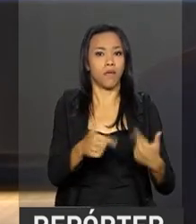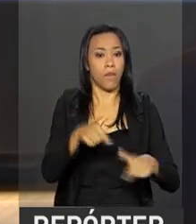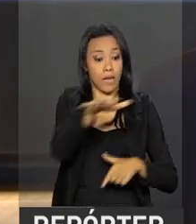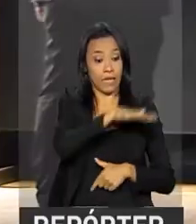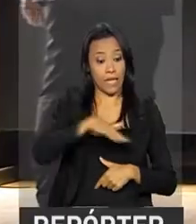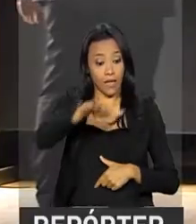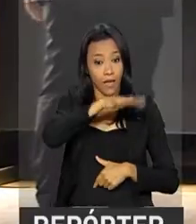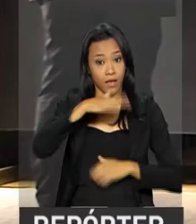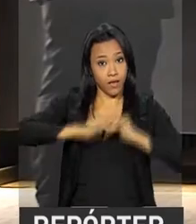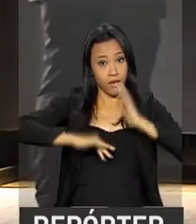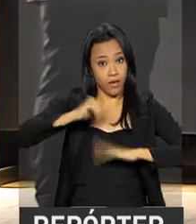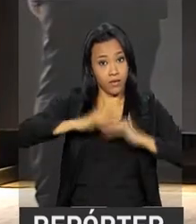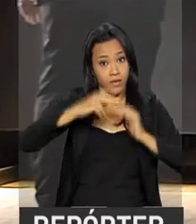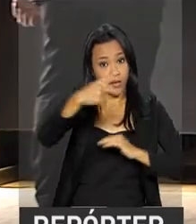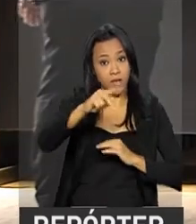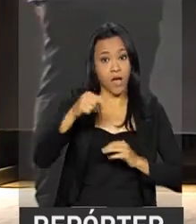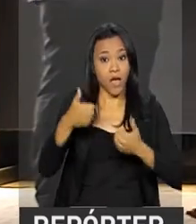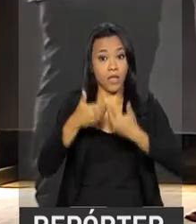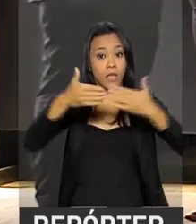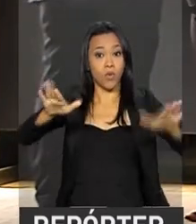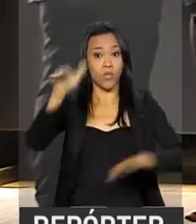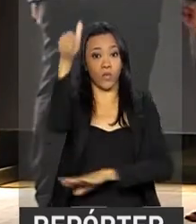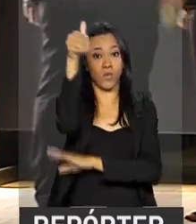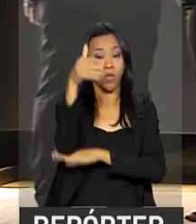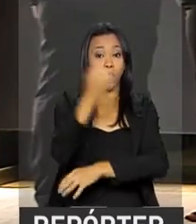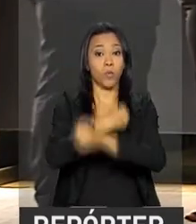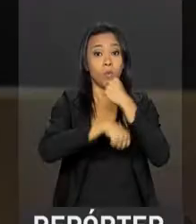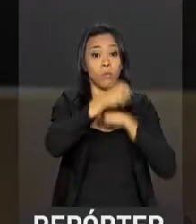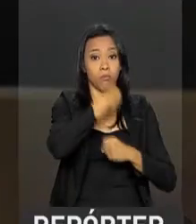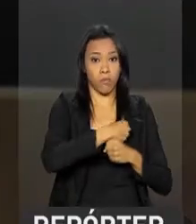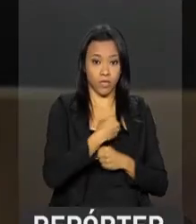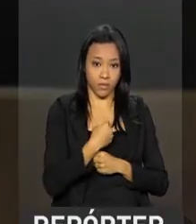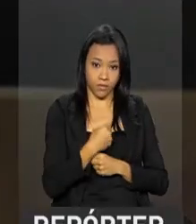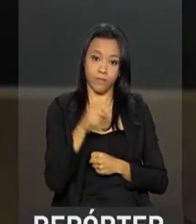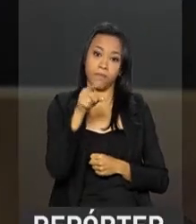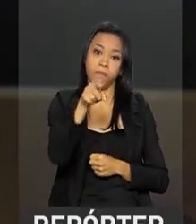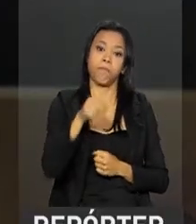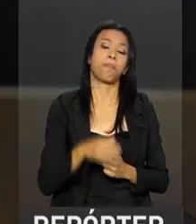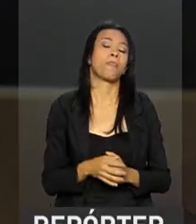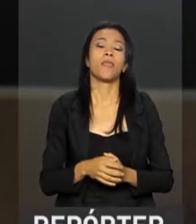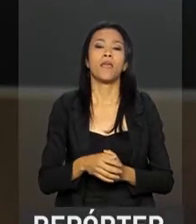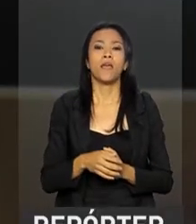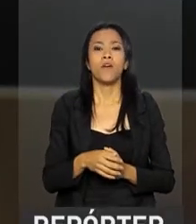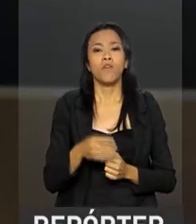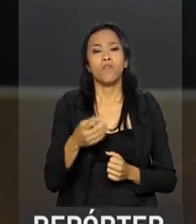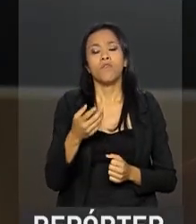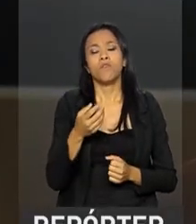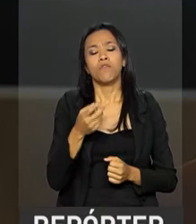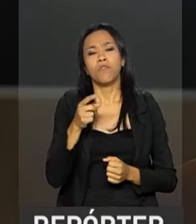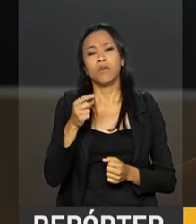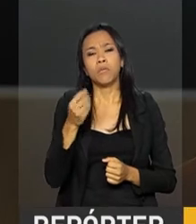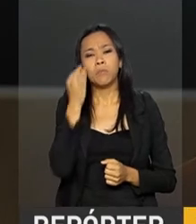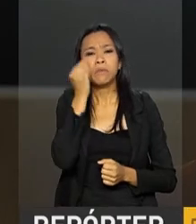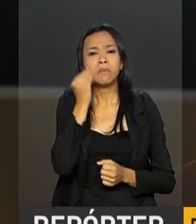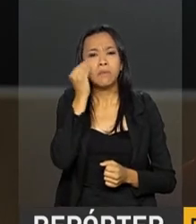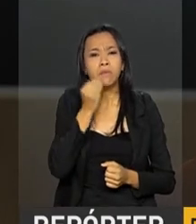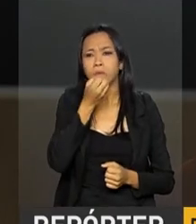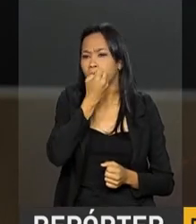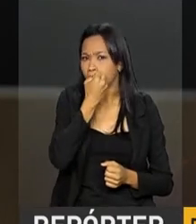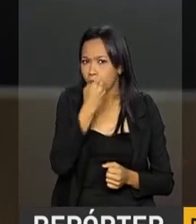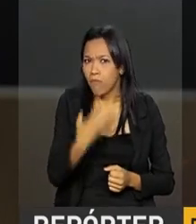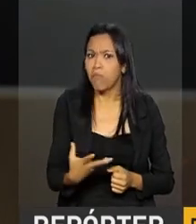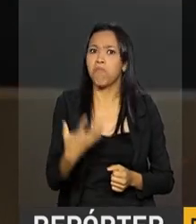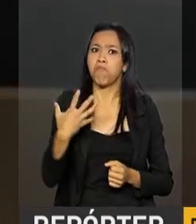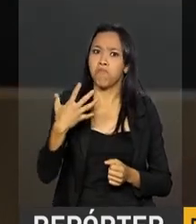veio com a inauguração deste hotel no início do ano passado foi um momento único onde o rio de